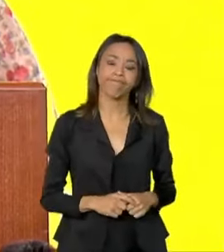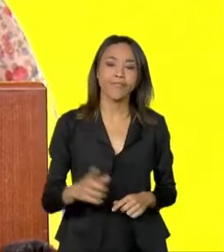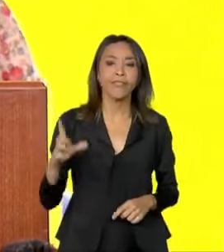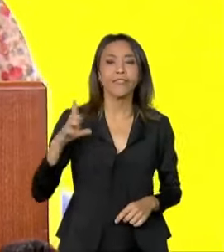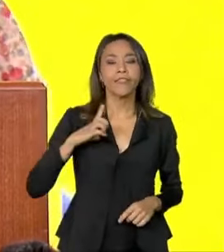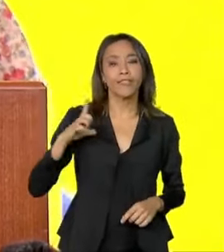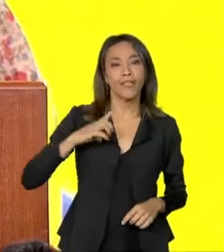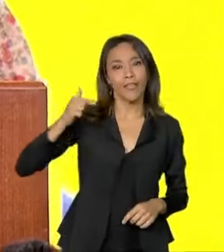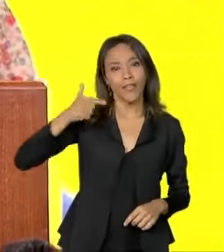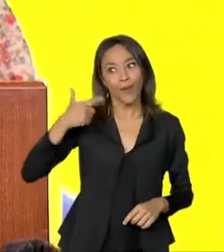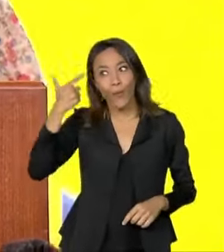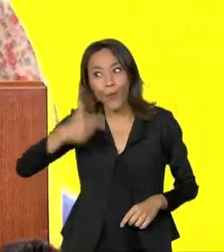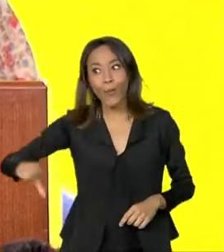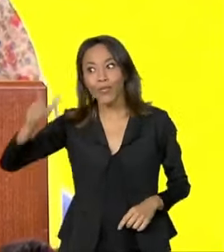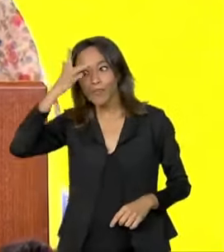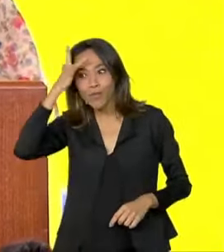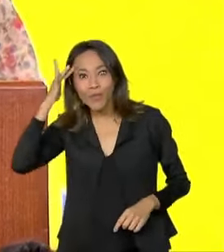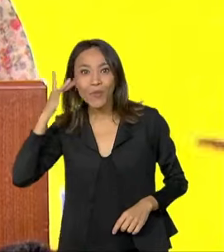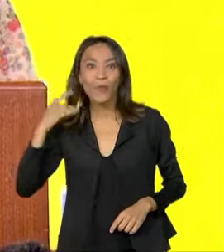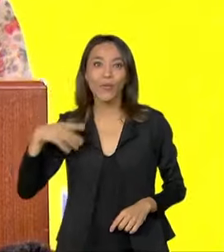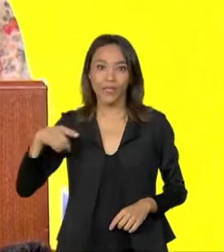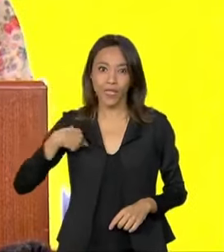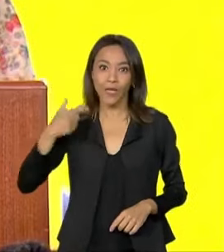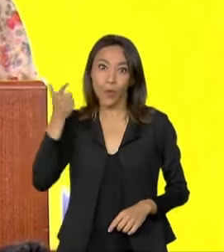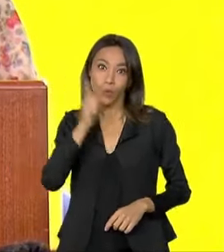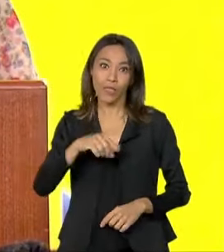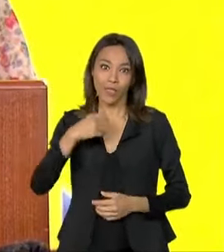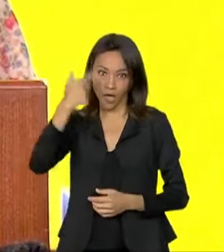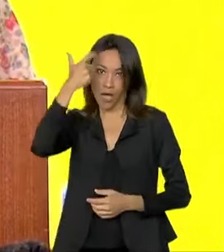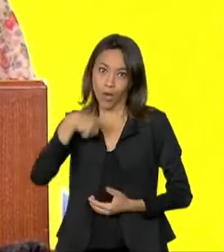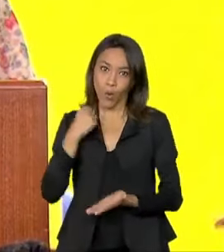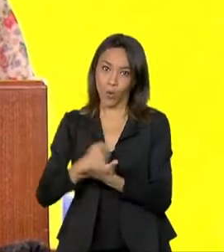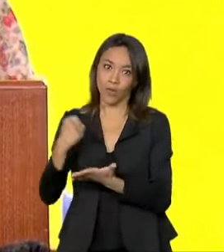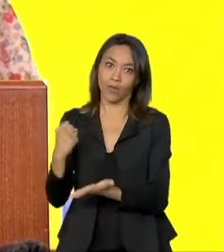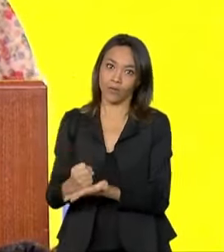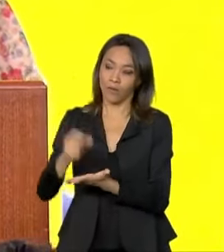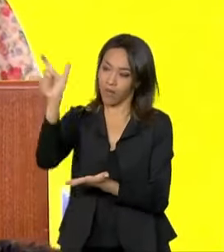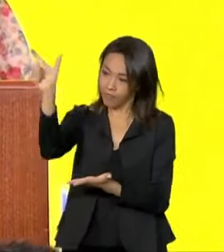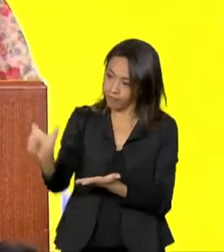comigo outras pessoas, funcionários que eu possa realmente estar pagando